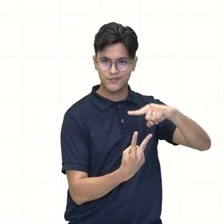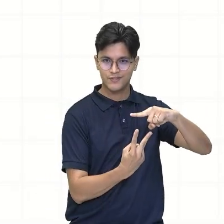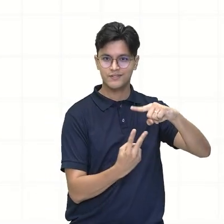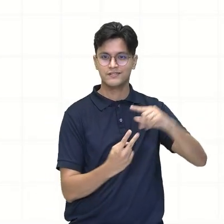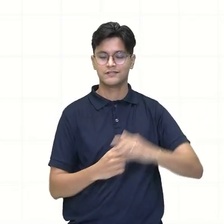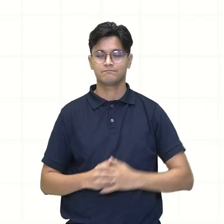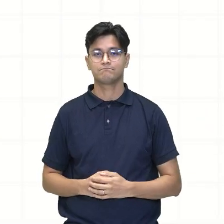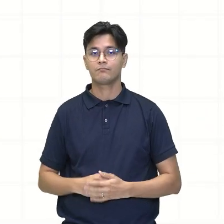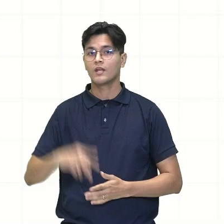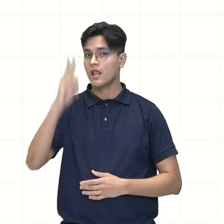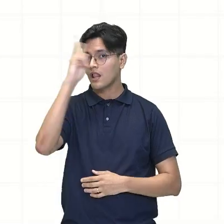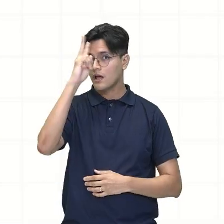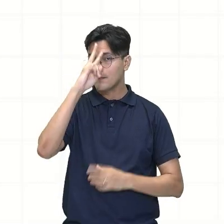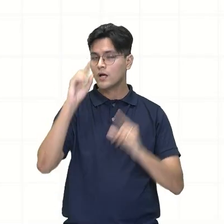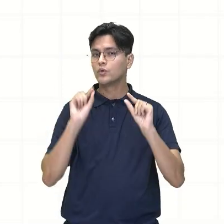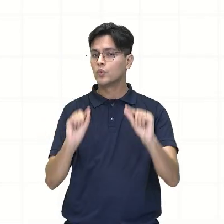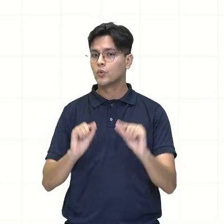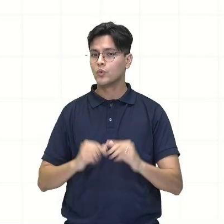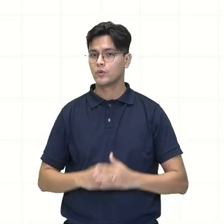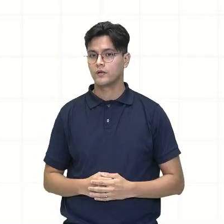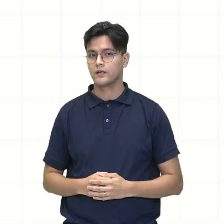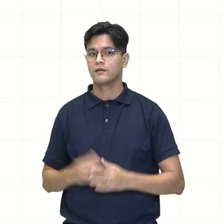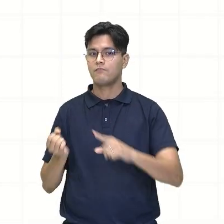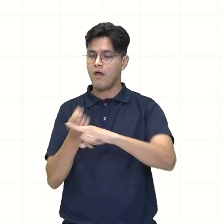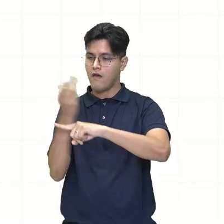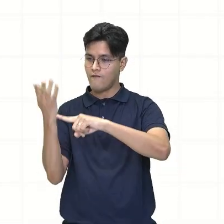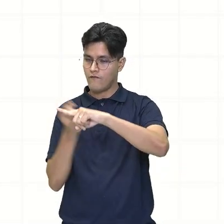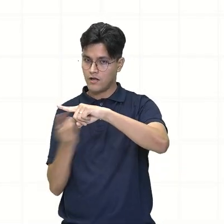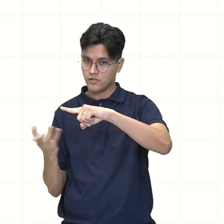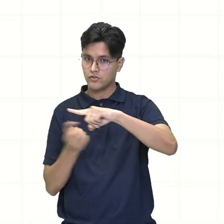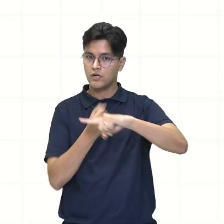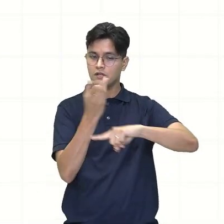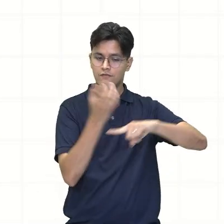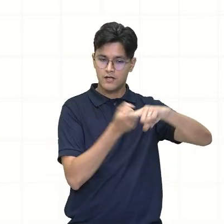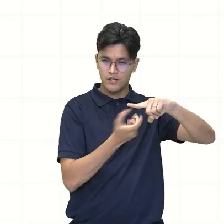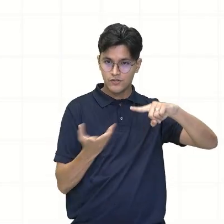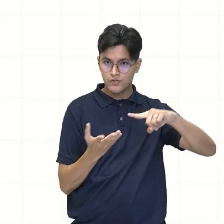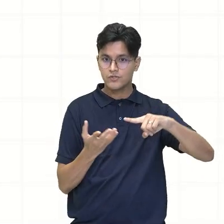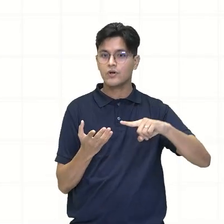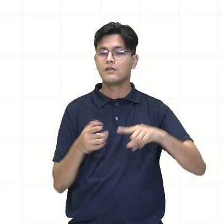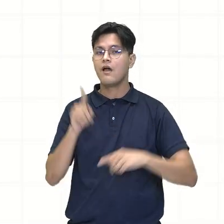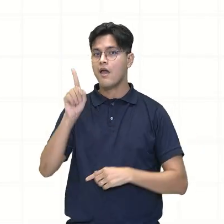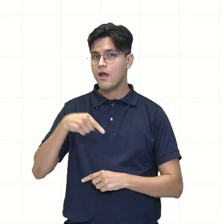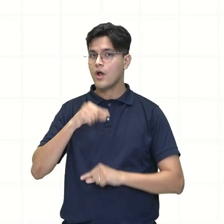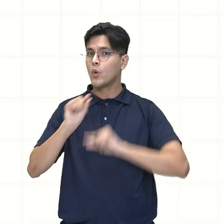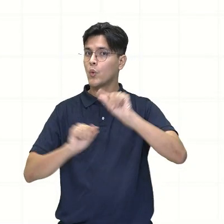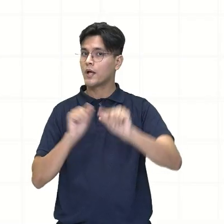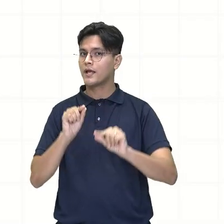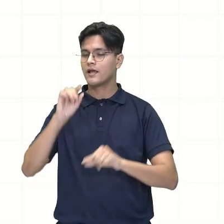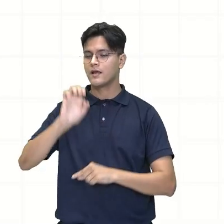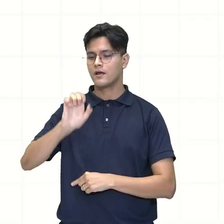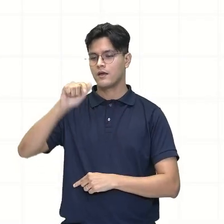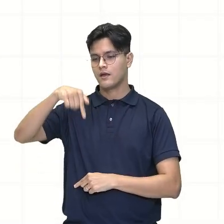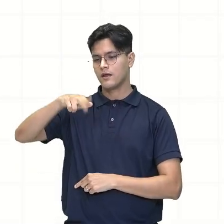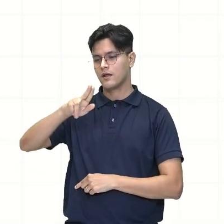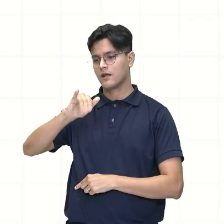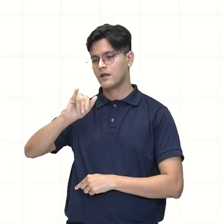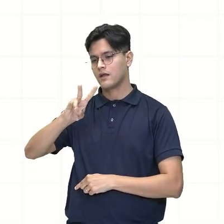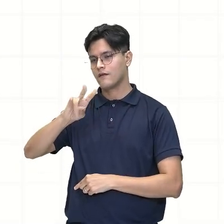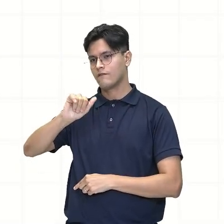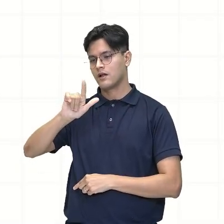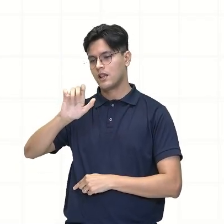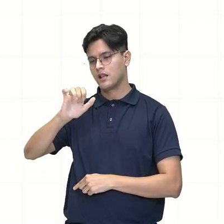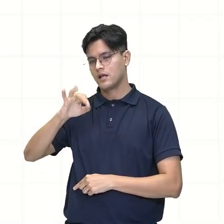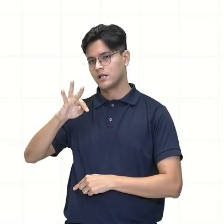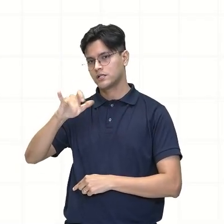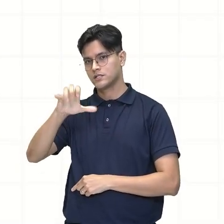sempre ter em mente que essas frações que a gente encontra com os MMCs são frações equivalentes às duas frações